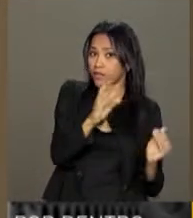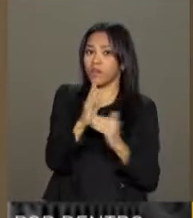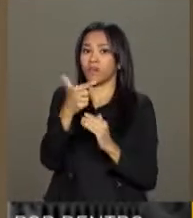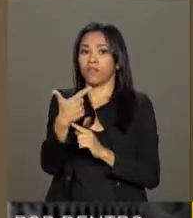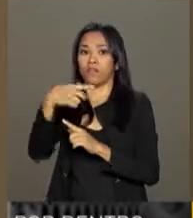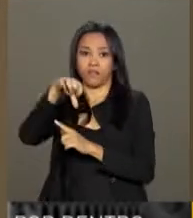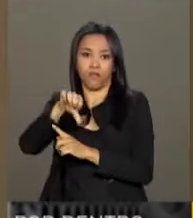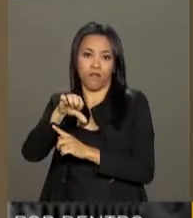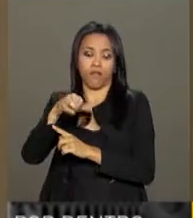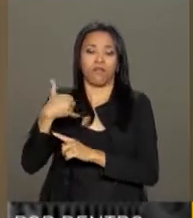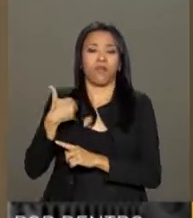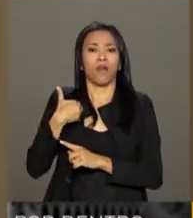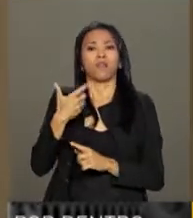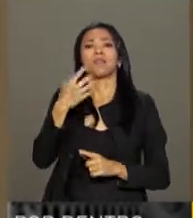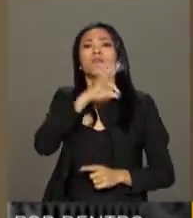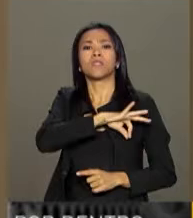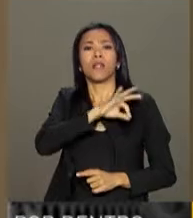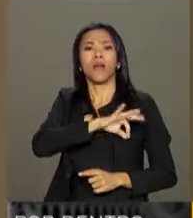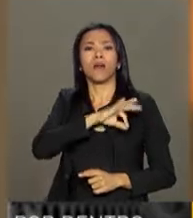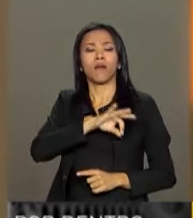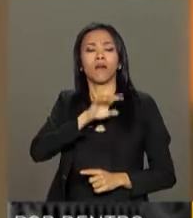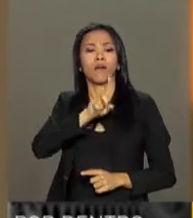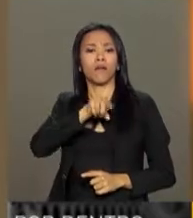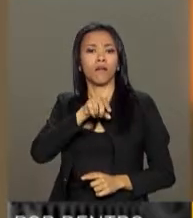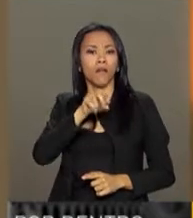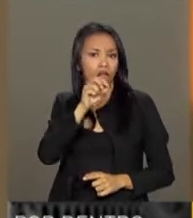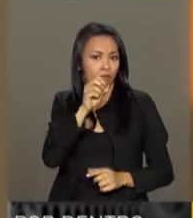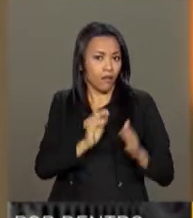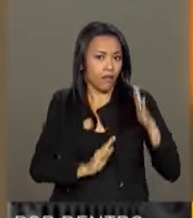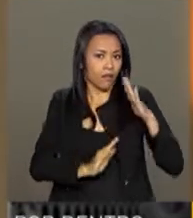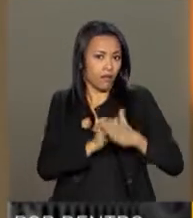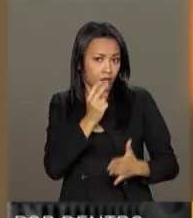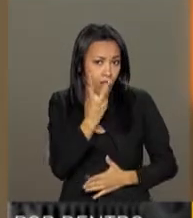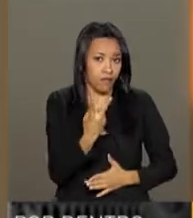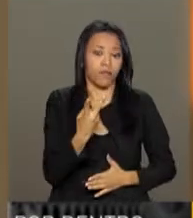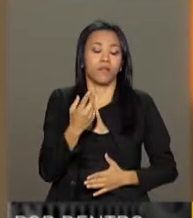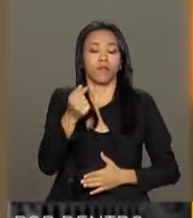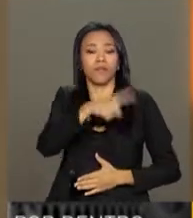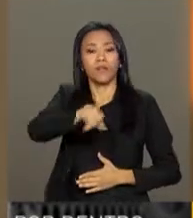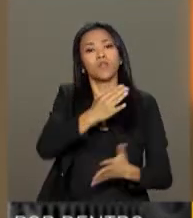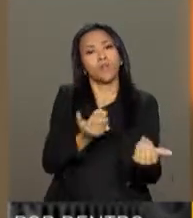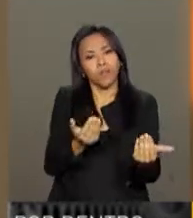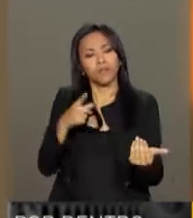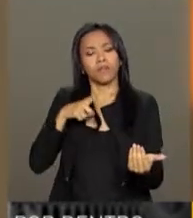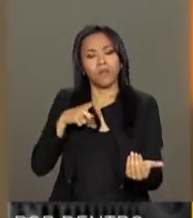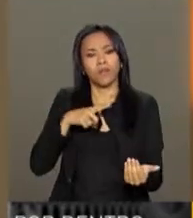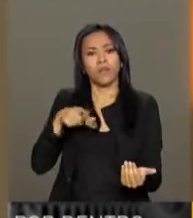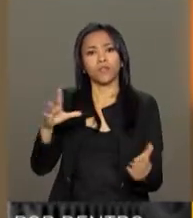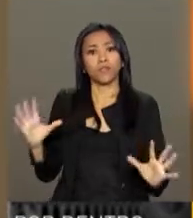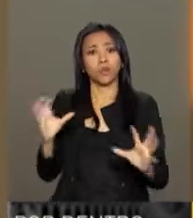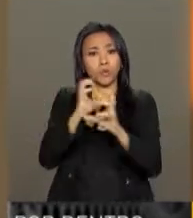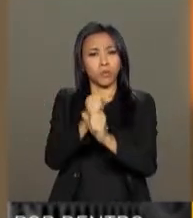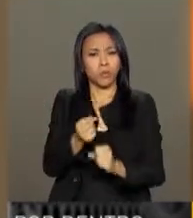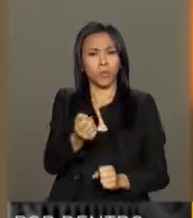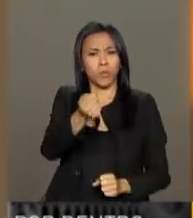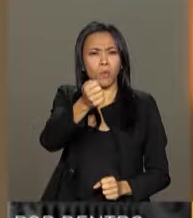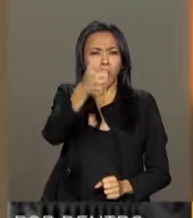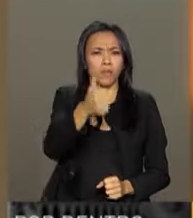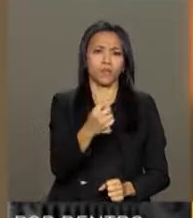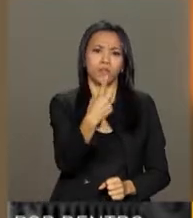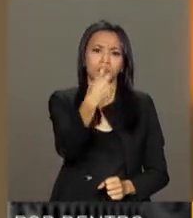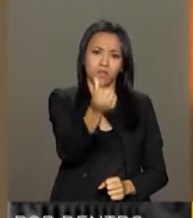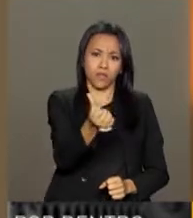renda familiar seja de até dois salários mínimos o brasil possui os jovens dessa faixa etária que somam quase 16 milhões